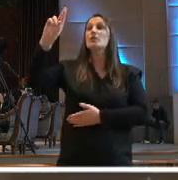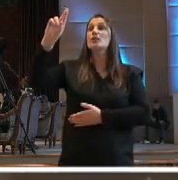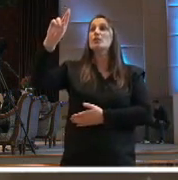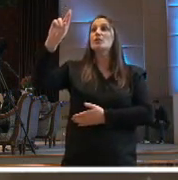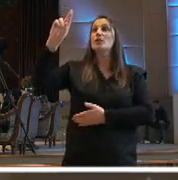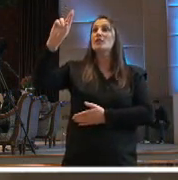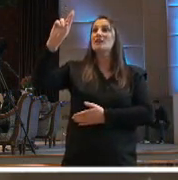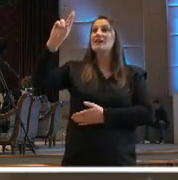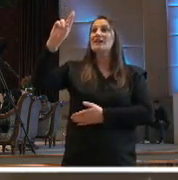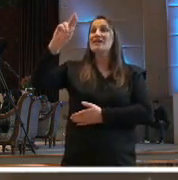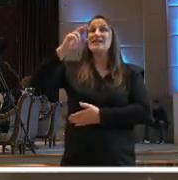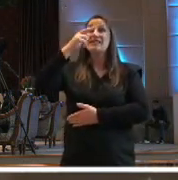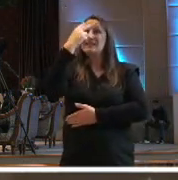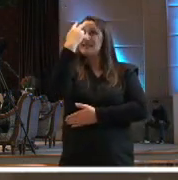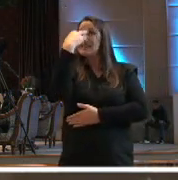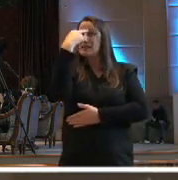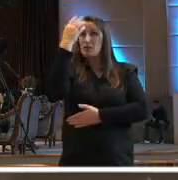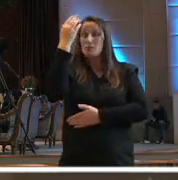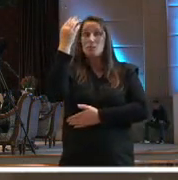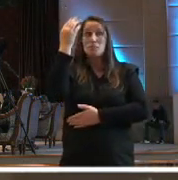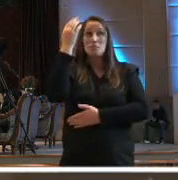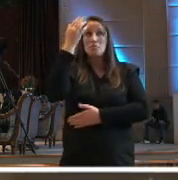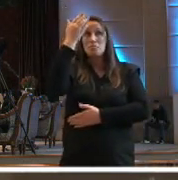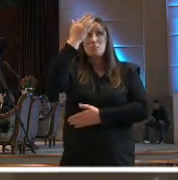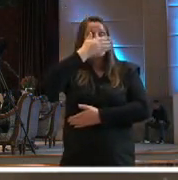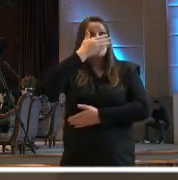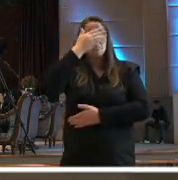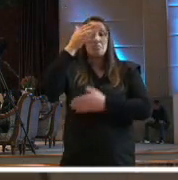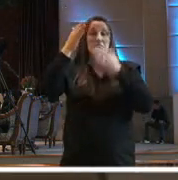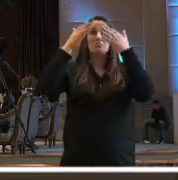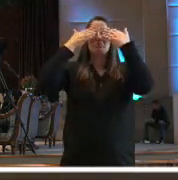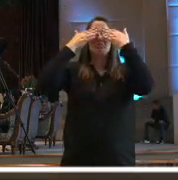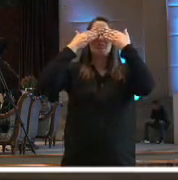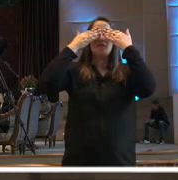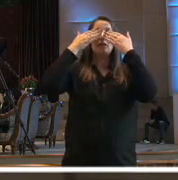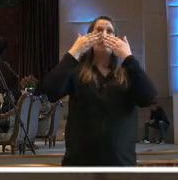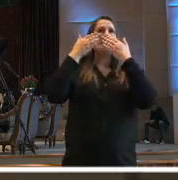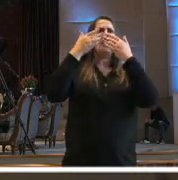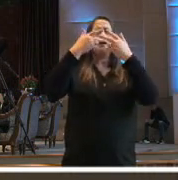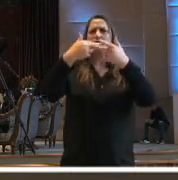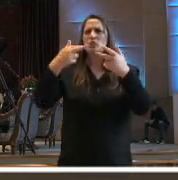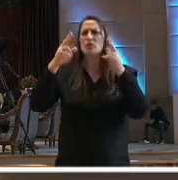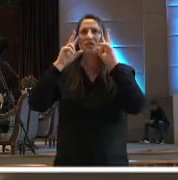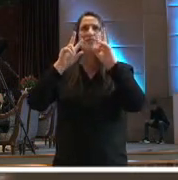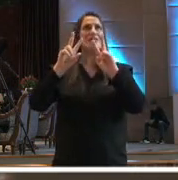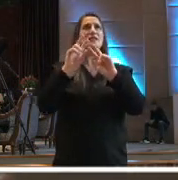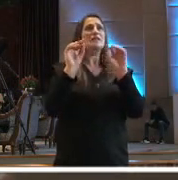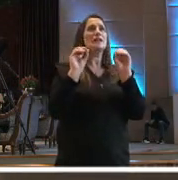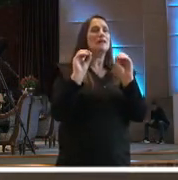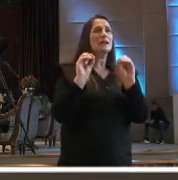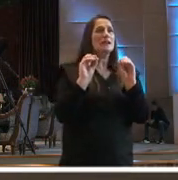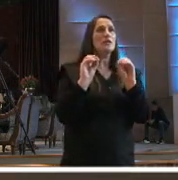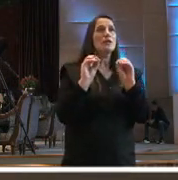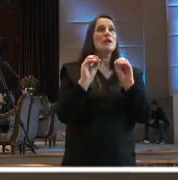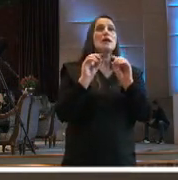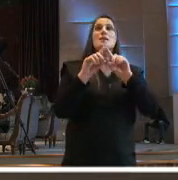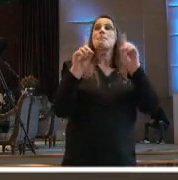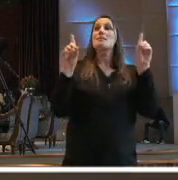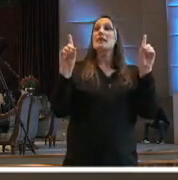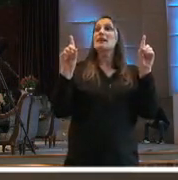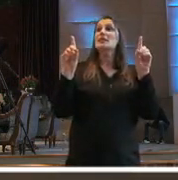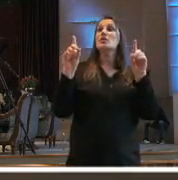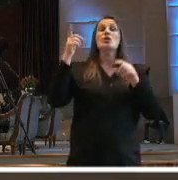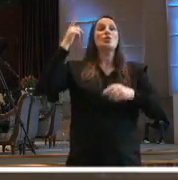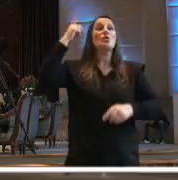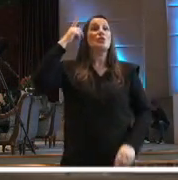os exércitos dos sírios. Não é que eles não enxergavam as coisas, é que eles não eram capazes de